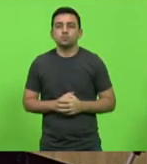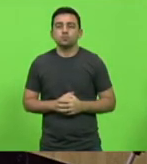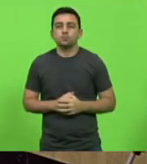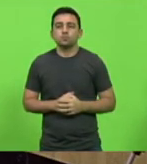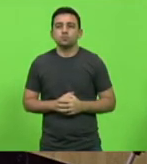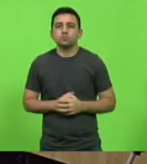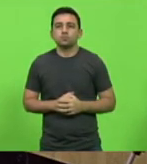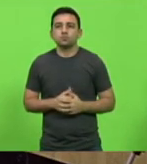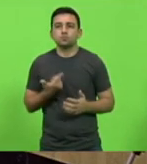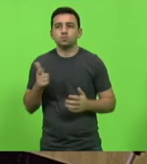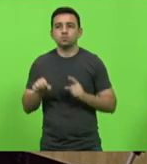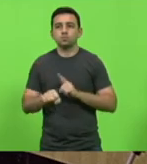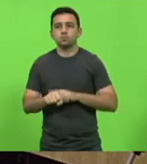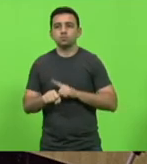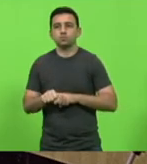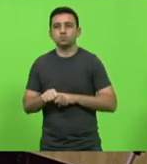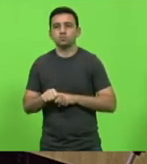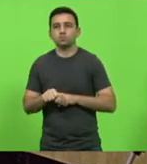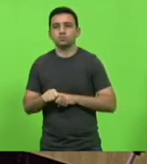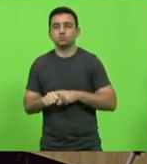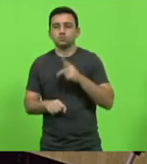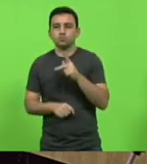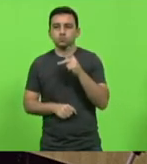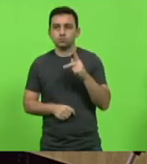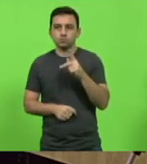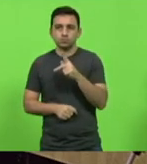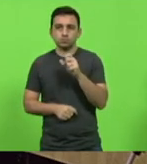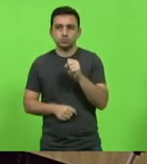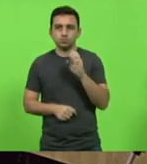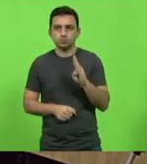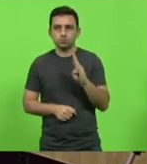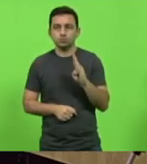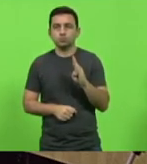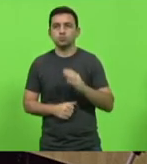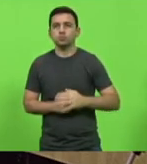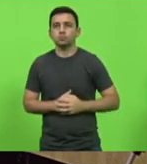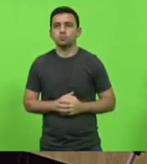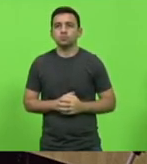o próximo horário bloco PP PSB